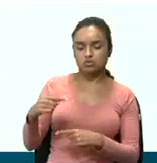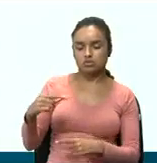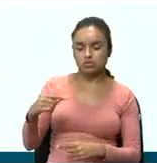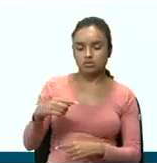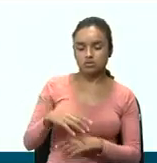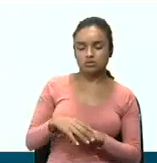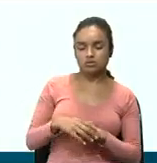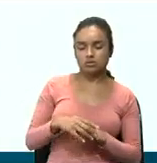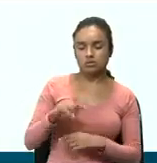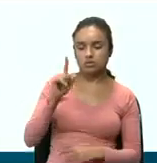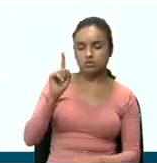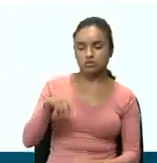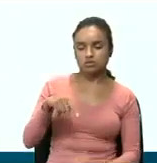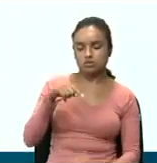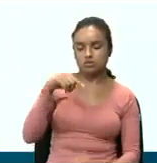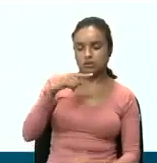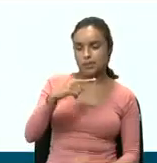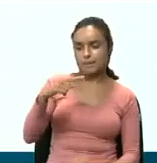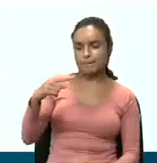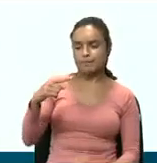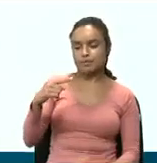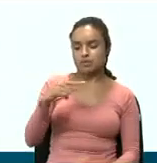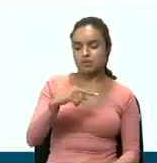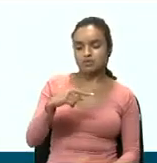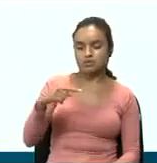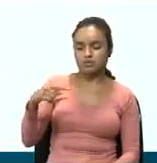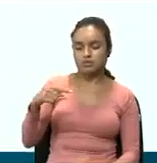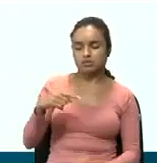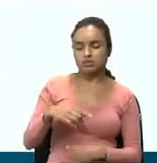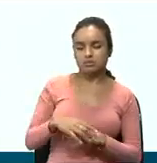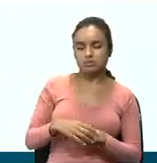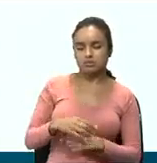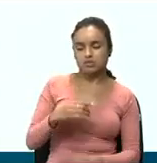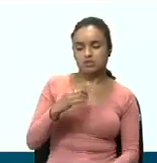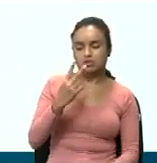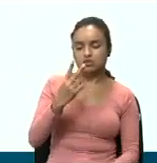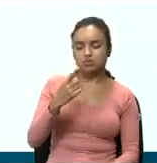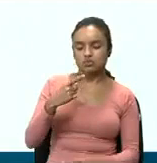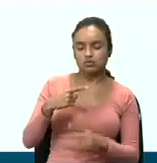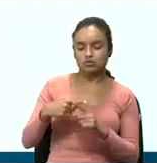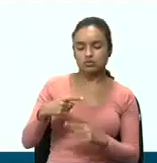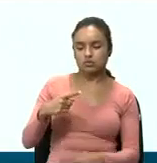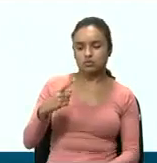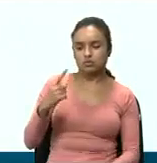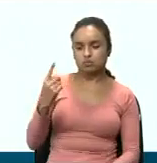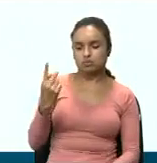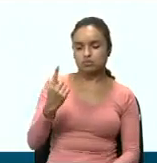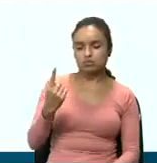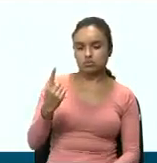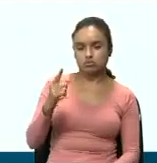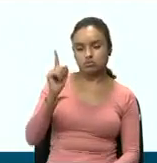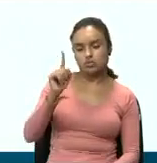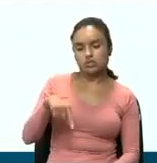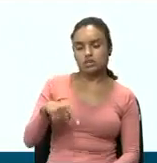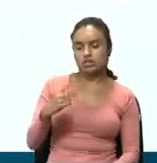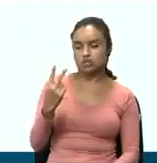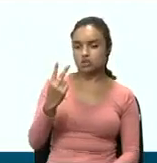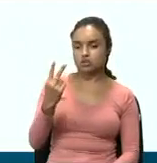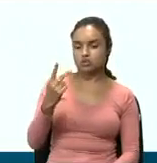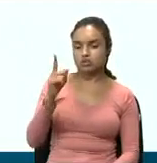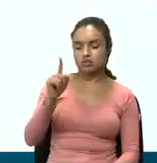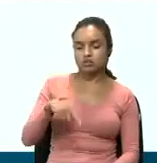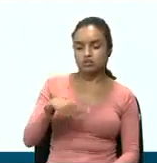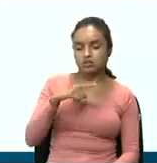aqui no caso, o menos, né? Tem um menos aqui, eu não posso esquecer. 2 dividido por 1, 2. Então, eu devo 1 e eu